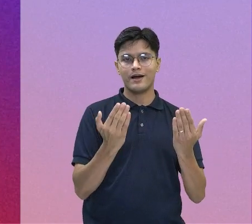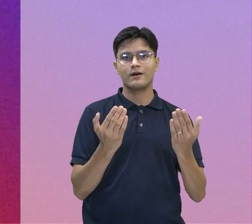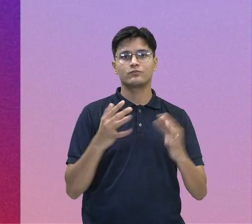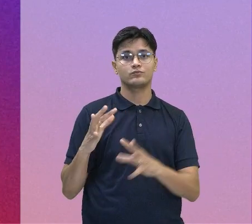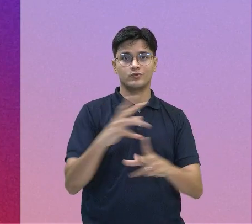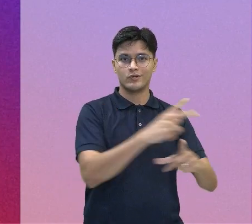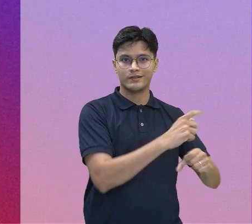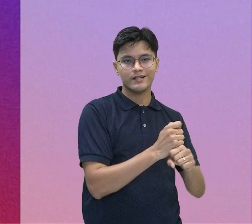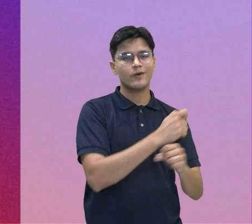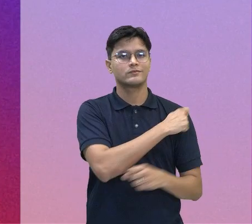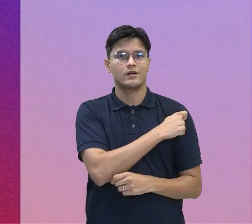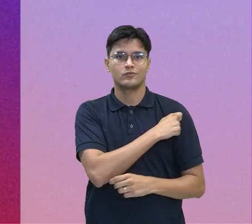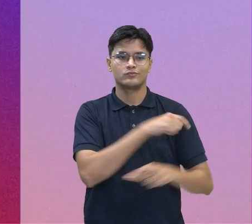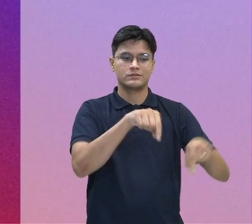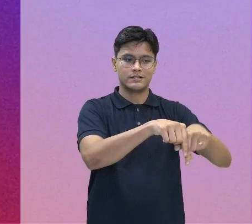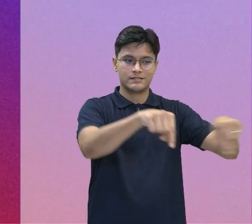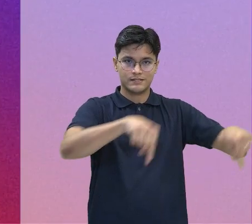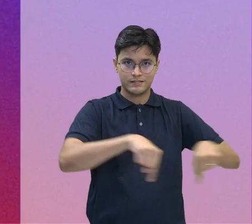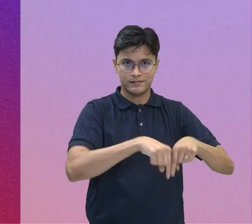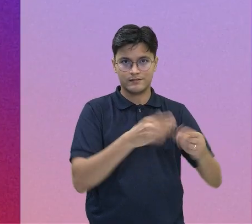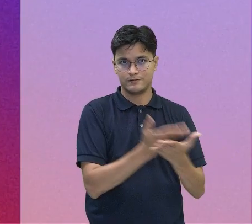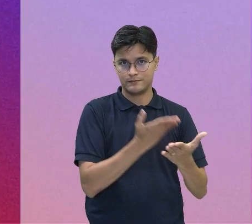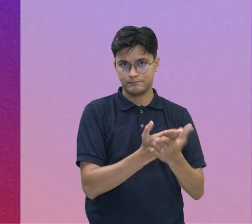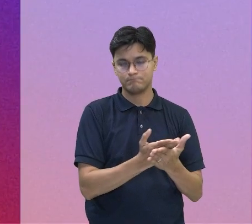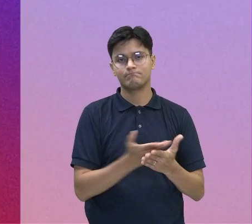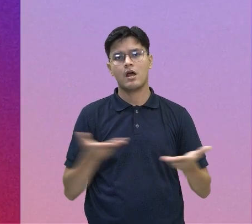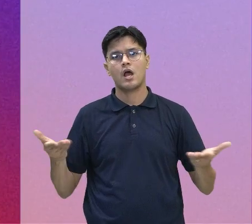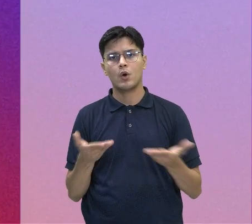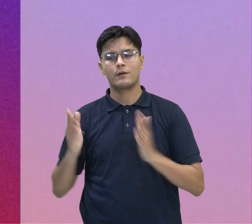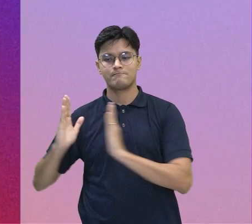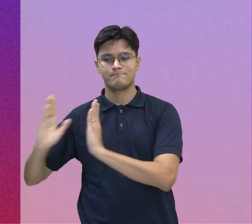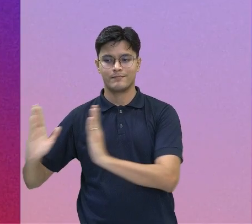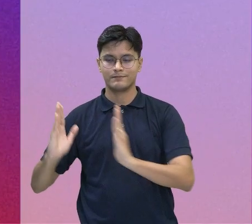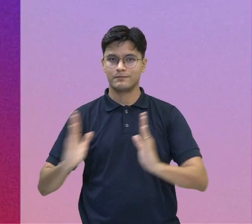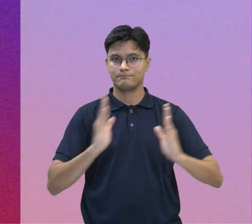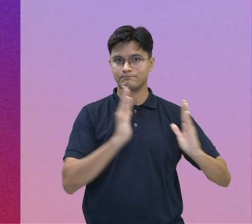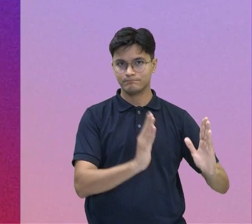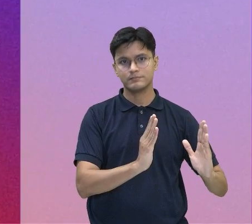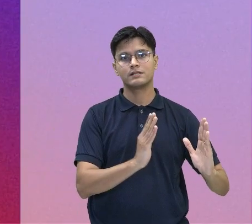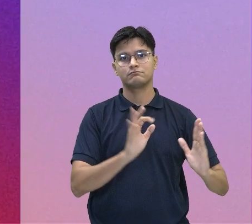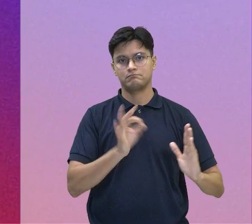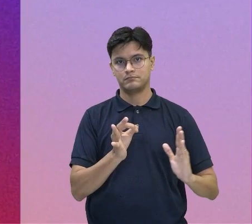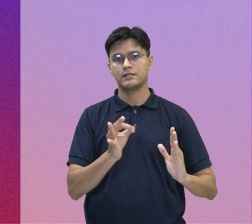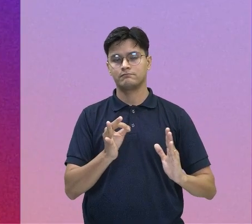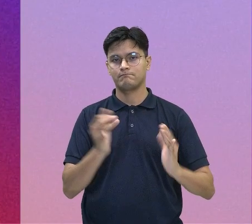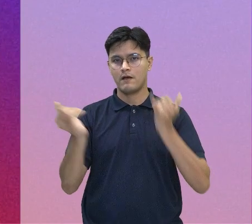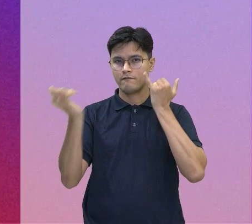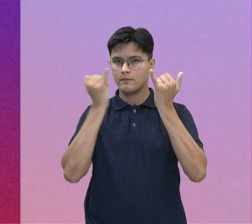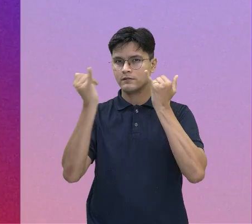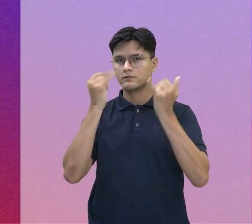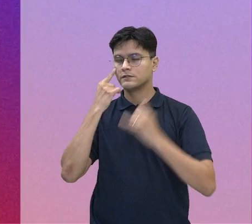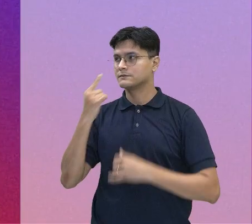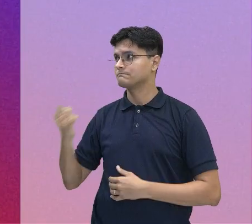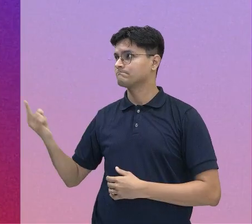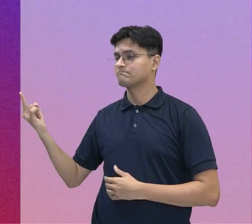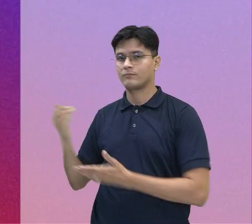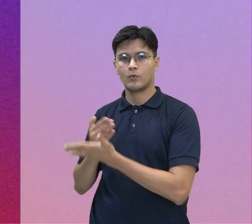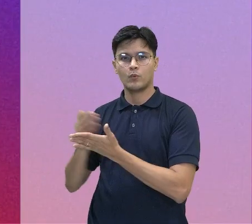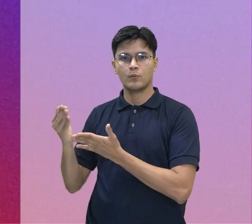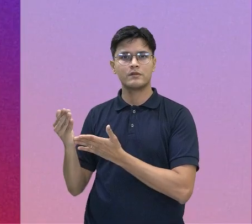analisar passo a passo cada uma dessas informações que ele trouxe. Veja, vamos